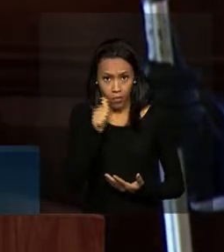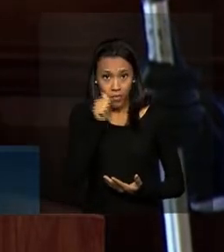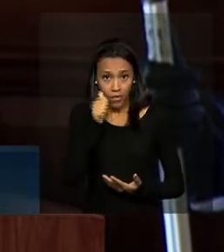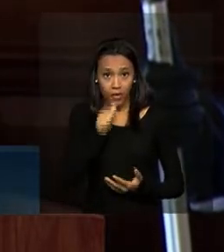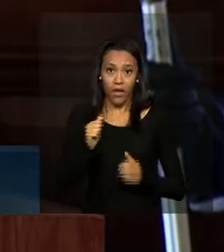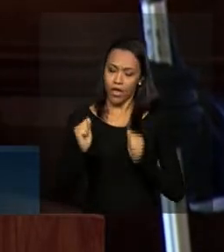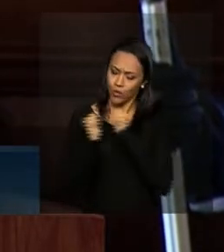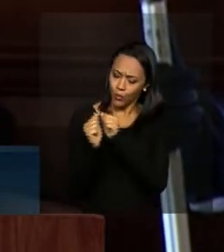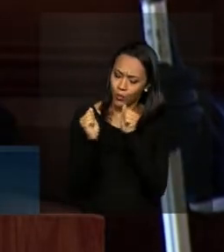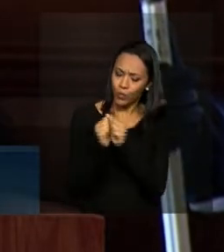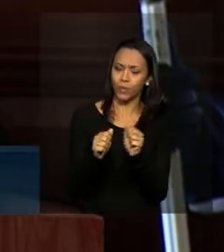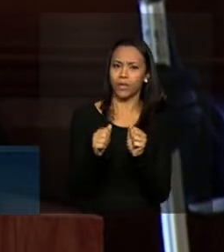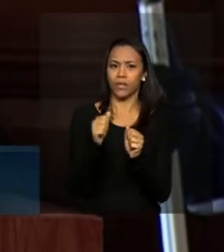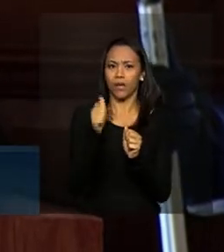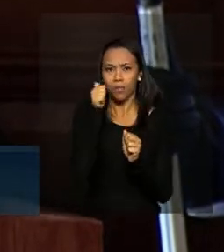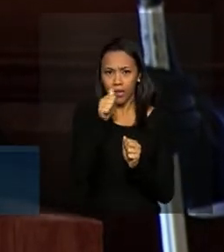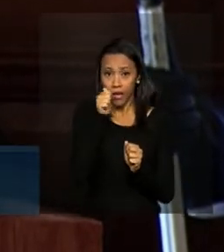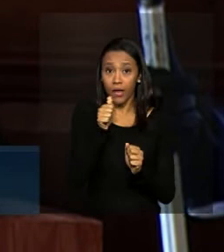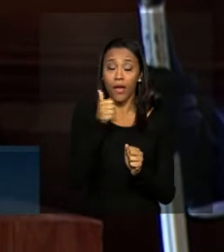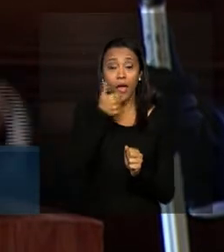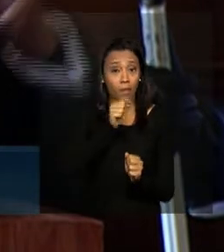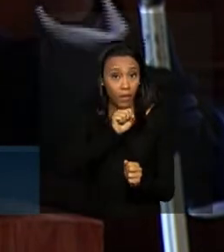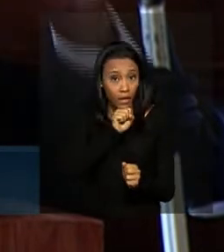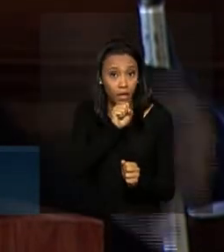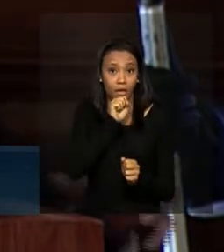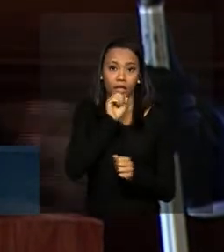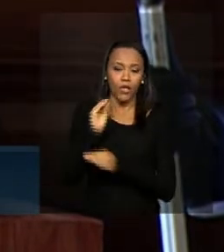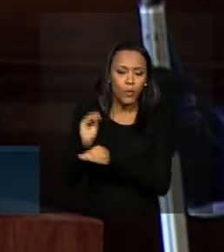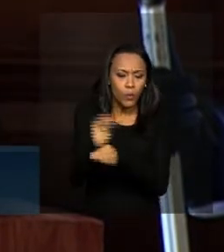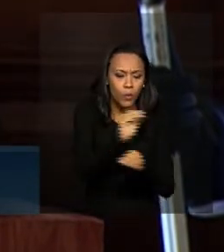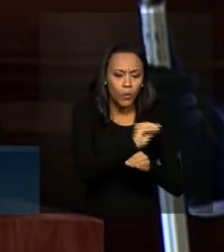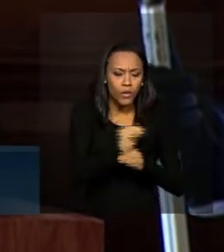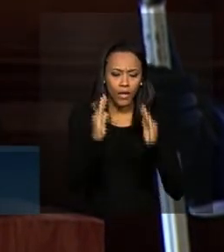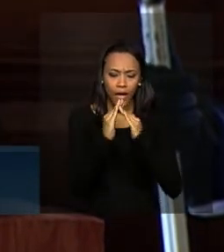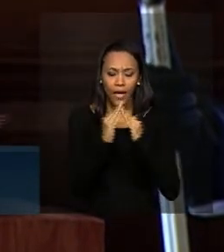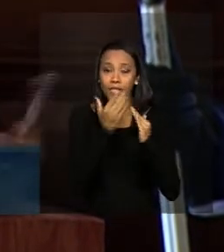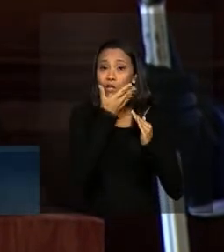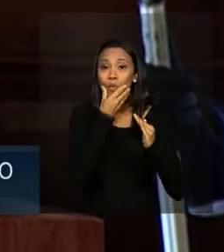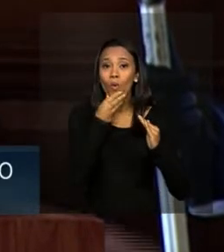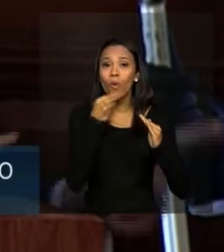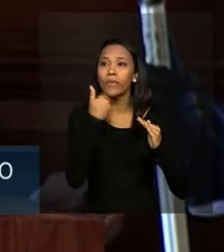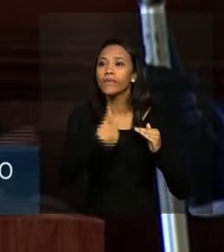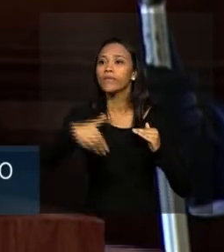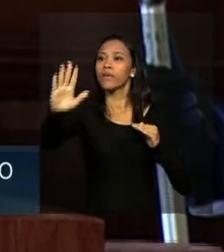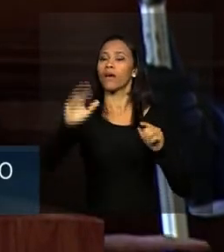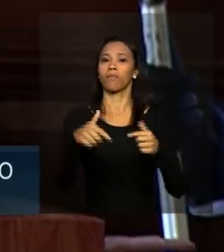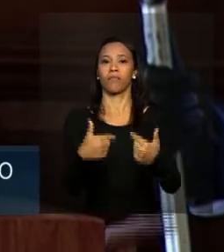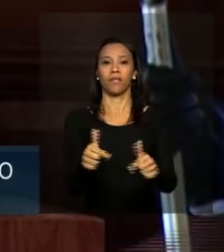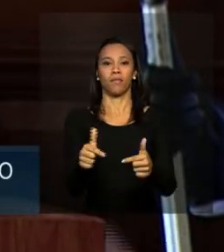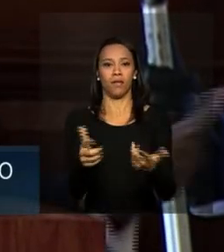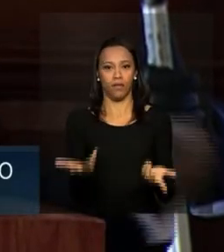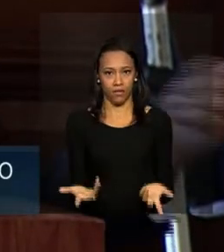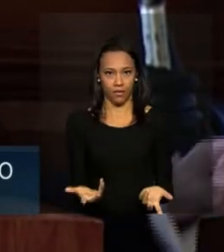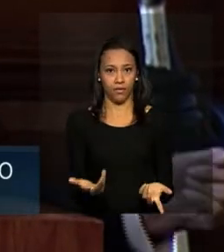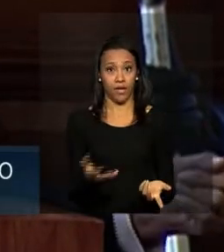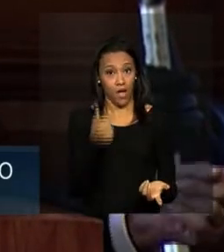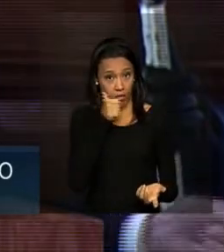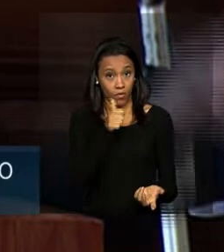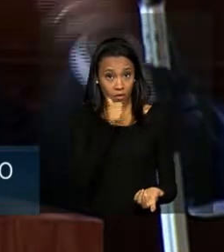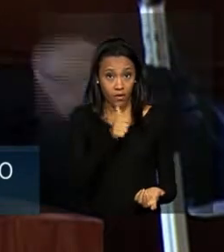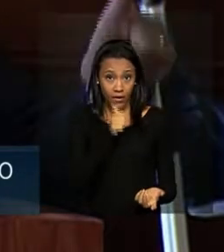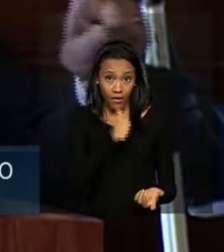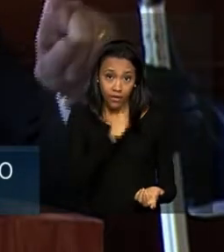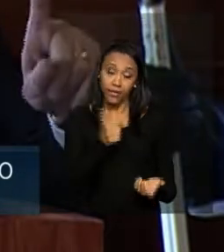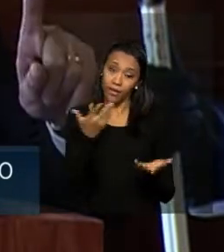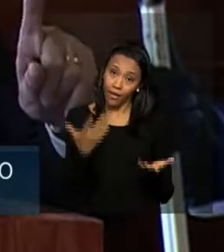mãe, é quem sustenta a casa para que o homem possa trabalhar, ao contrário de ter perdido o paraíso, a mulher, na verdade,